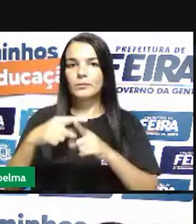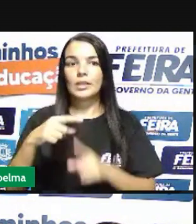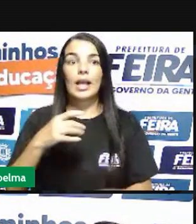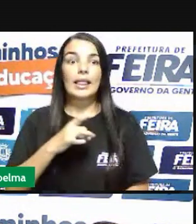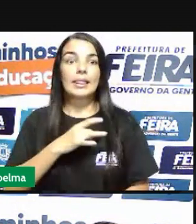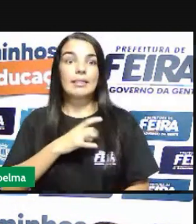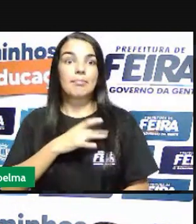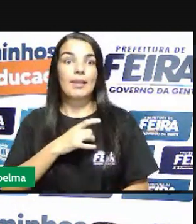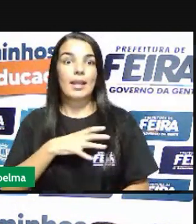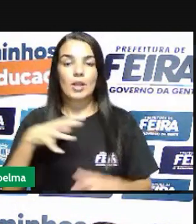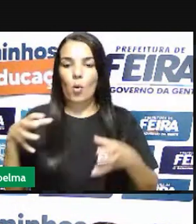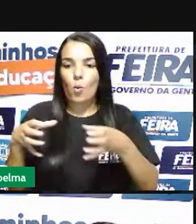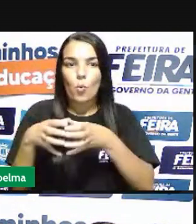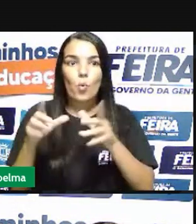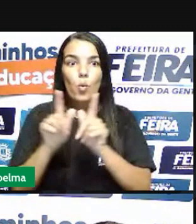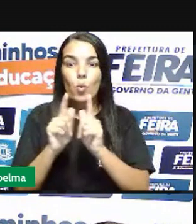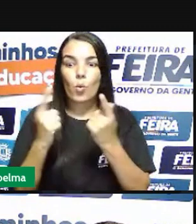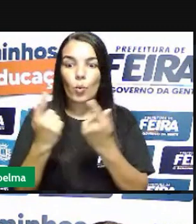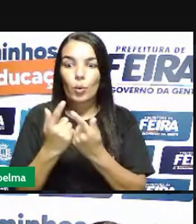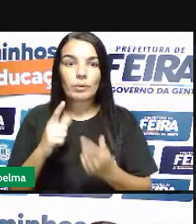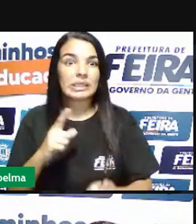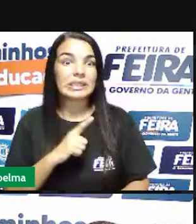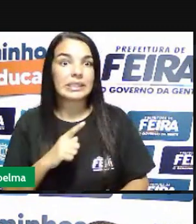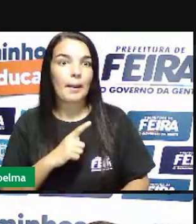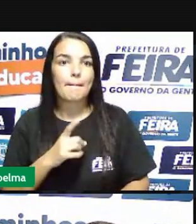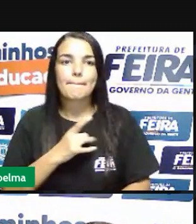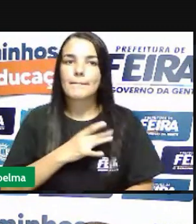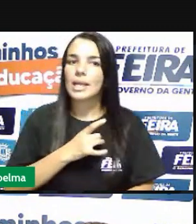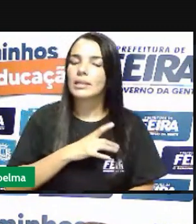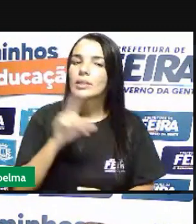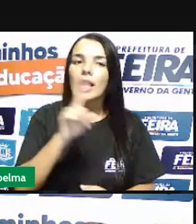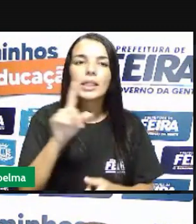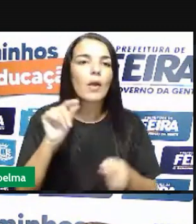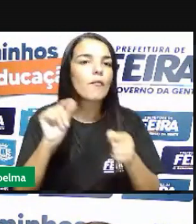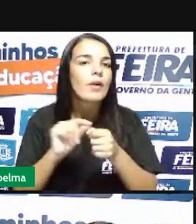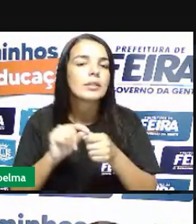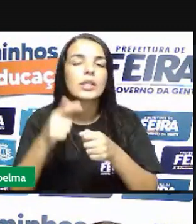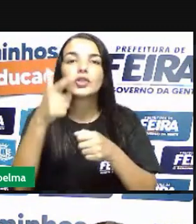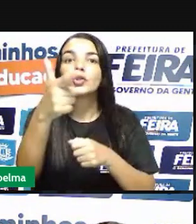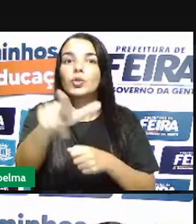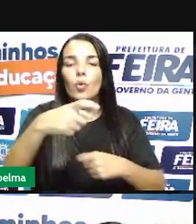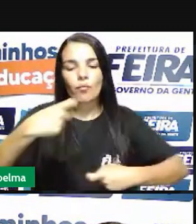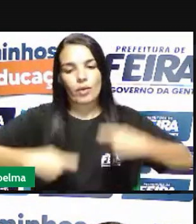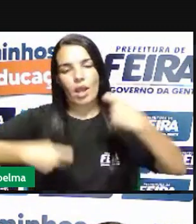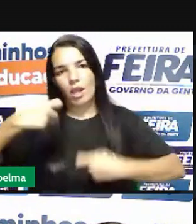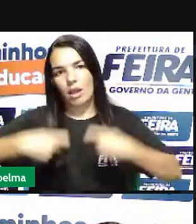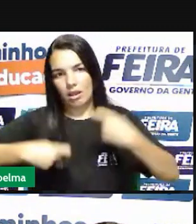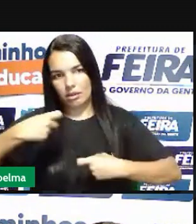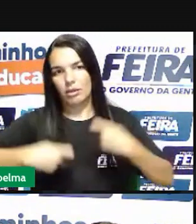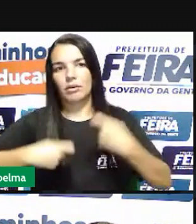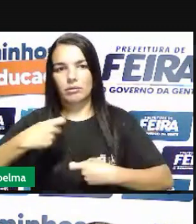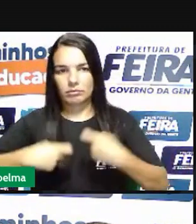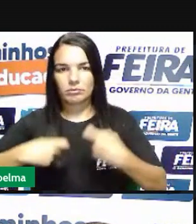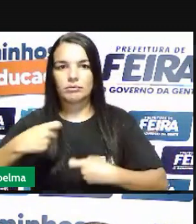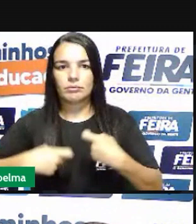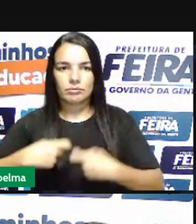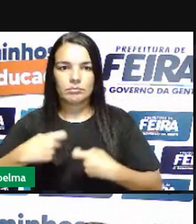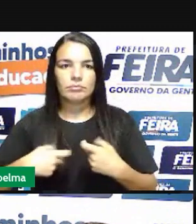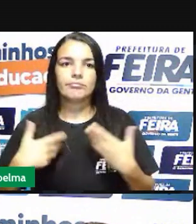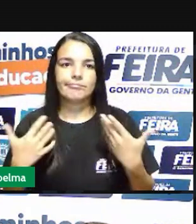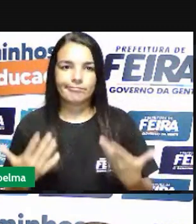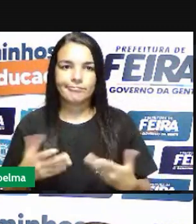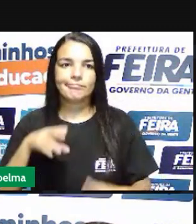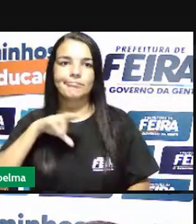a comunidade, para a sociedade ali, sentir medo e não se rebelar contra a